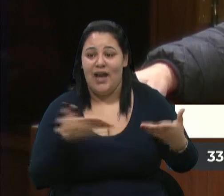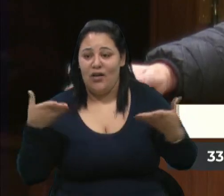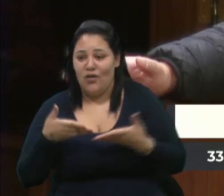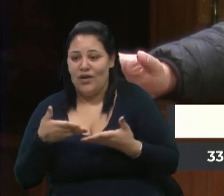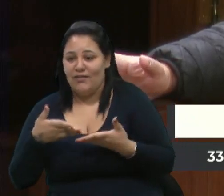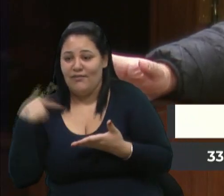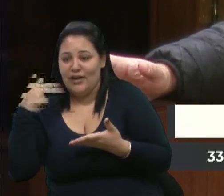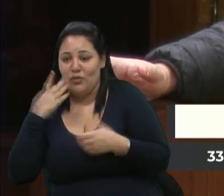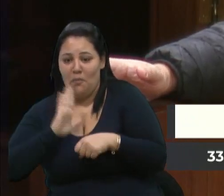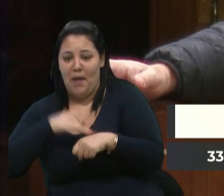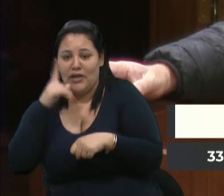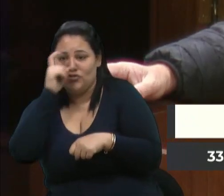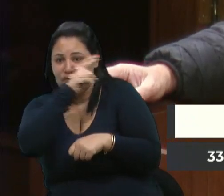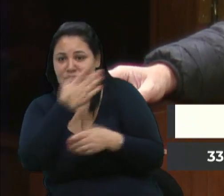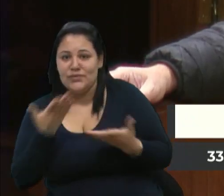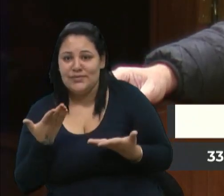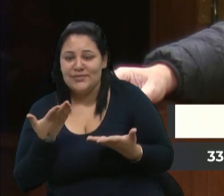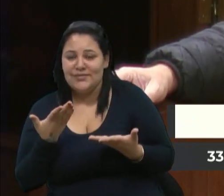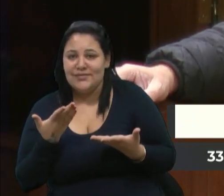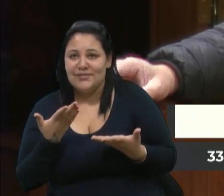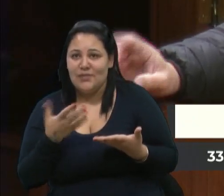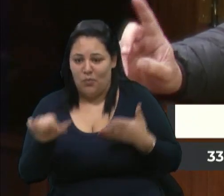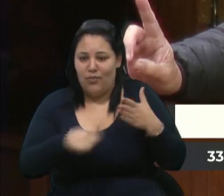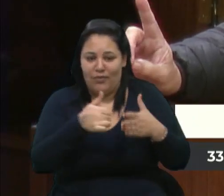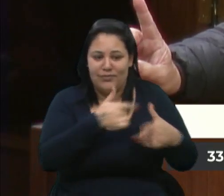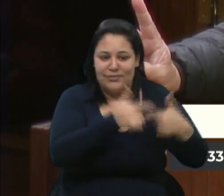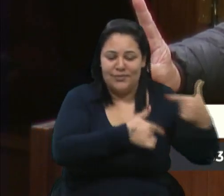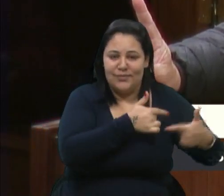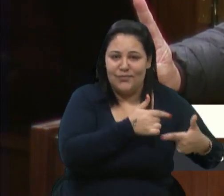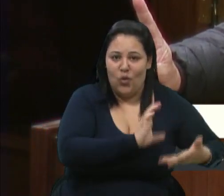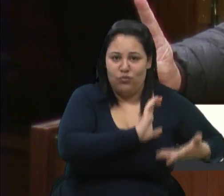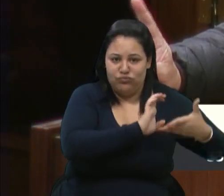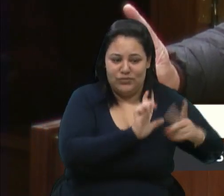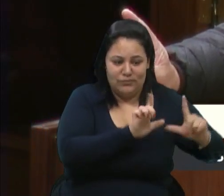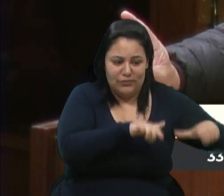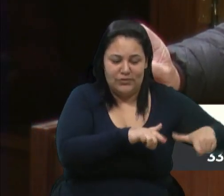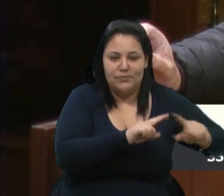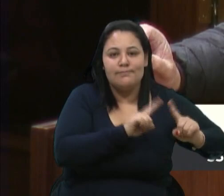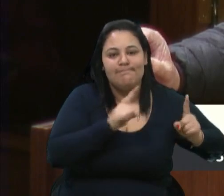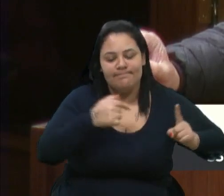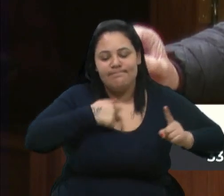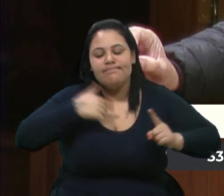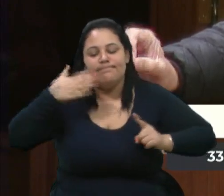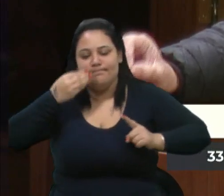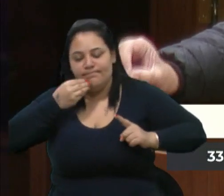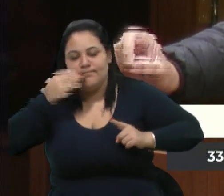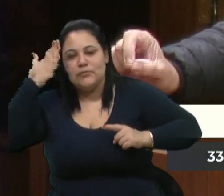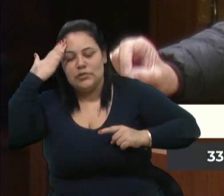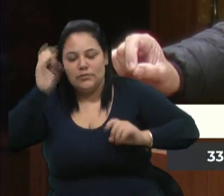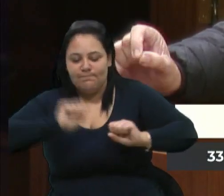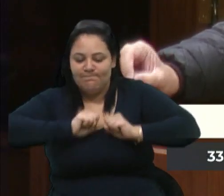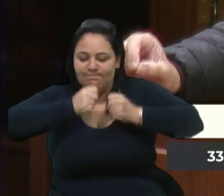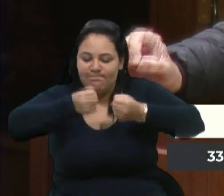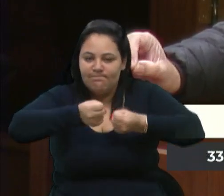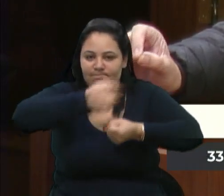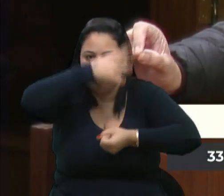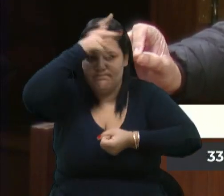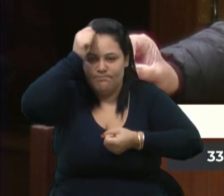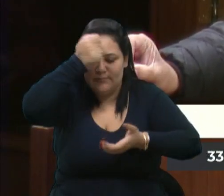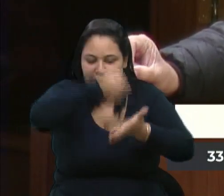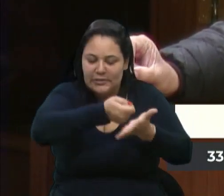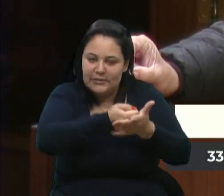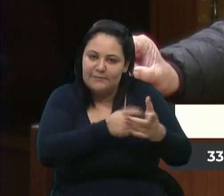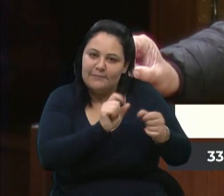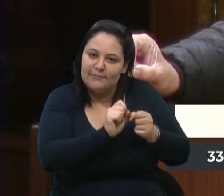Então, era melhor ser conselheiro local. Mas eu sei do esforço da prefeitura para tentar fazer com que esse consultório